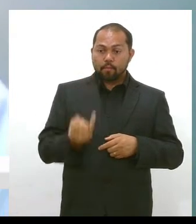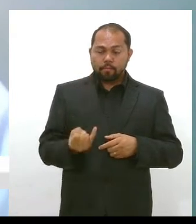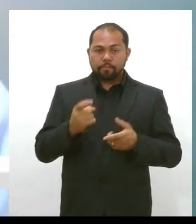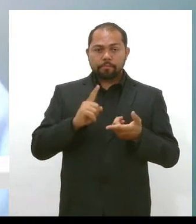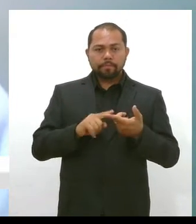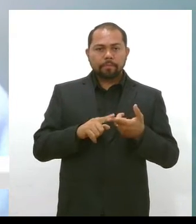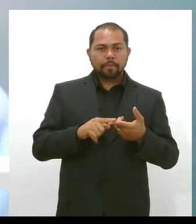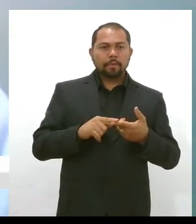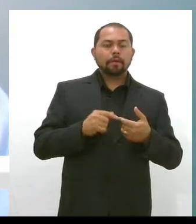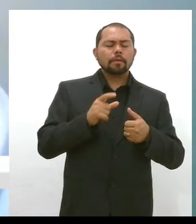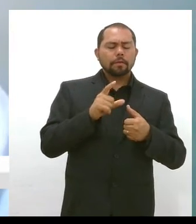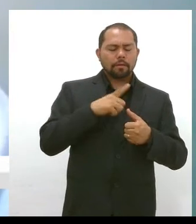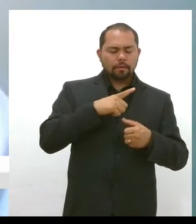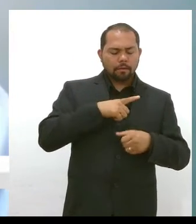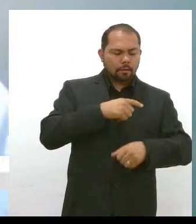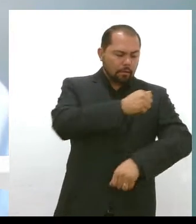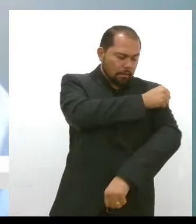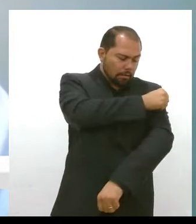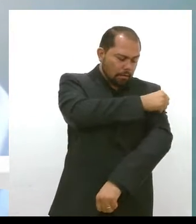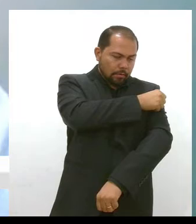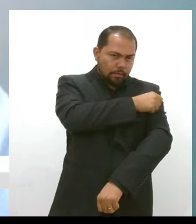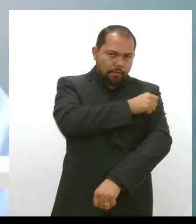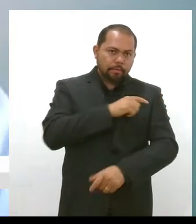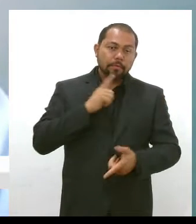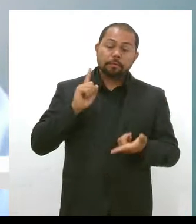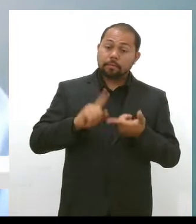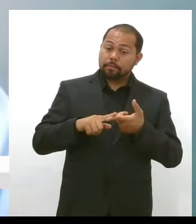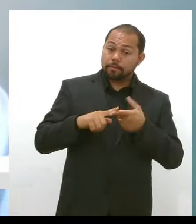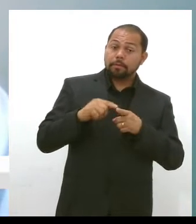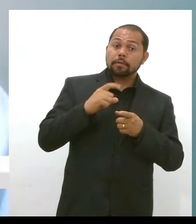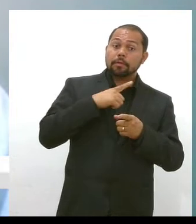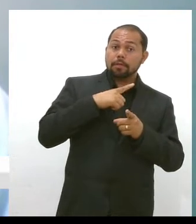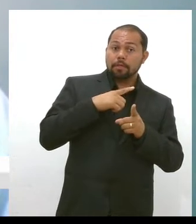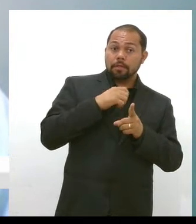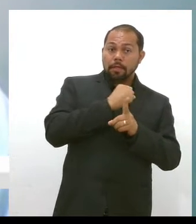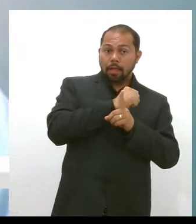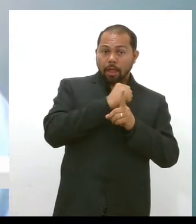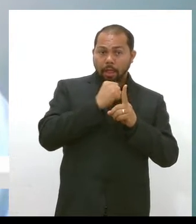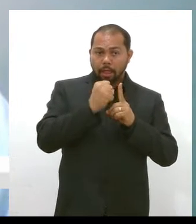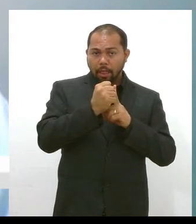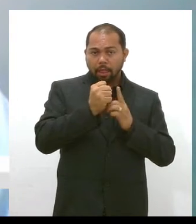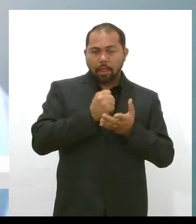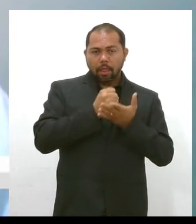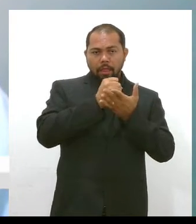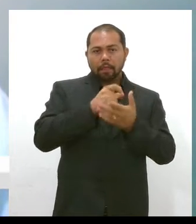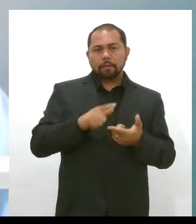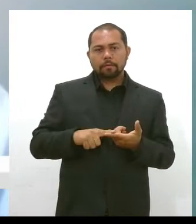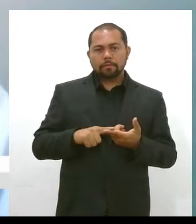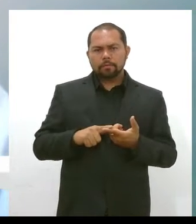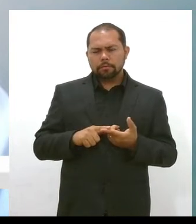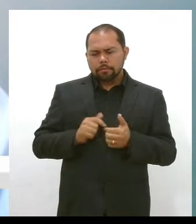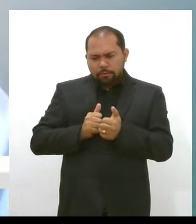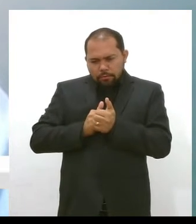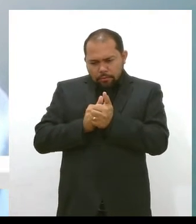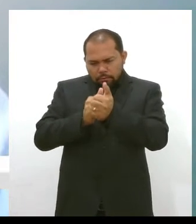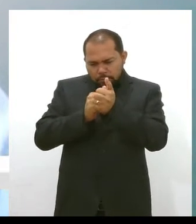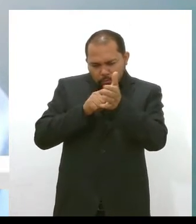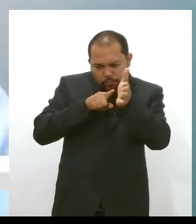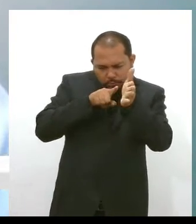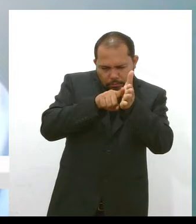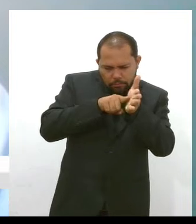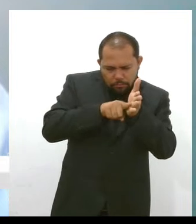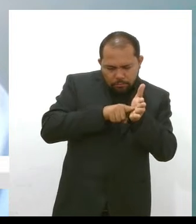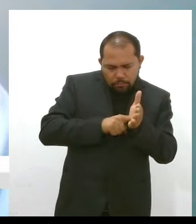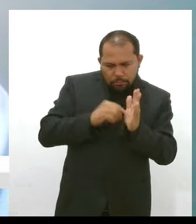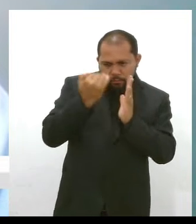tudo, assistente social, tudo, nós seguimos o protocolo do Ministério da Saúde, né? Essa